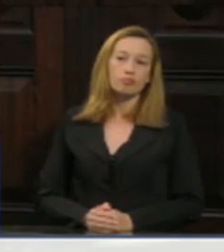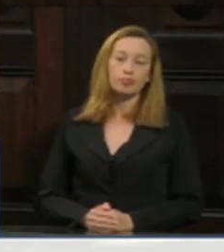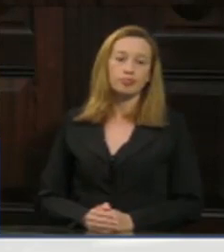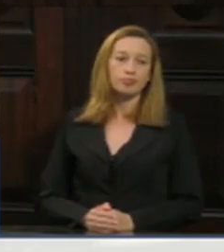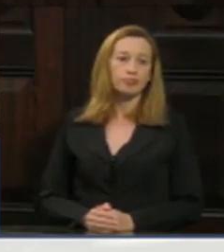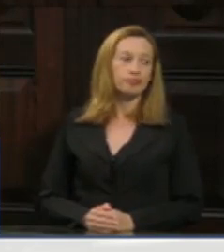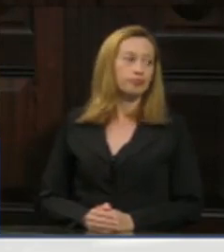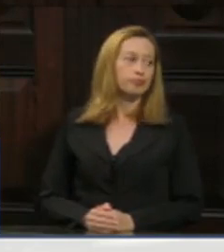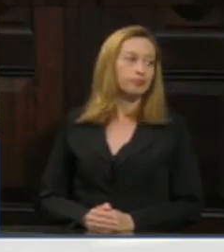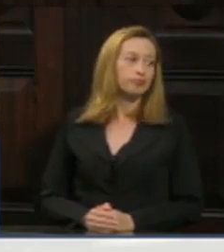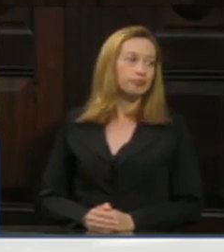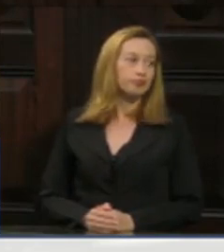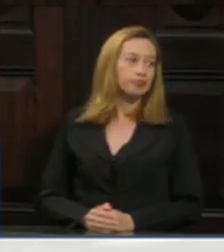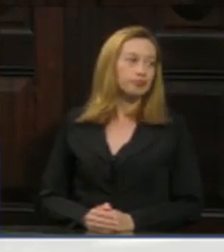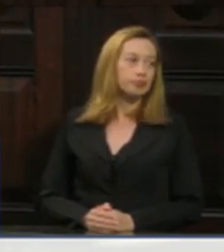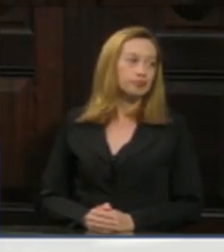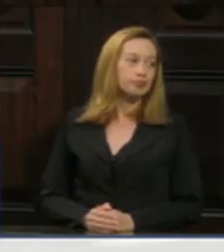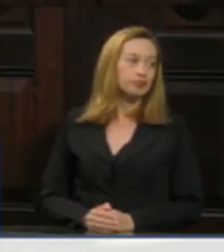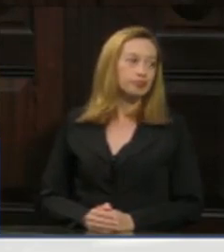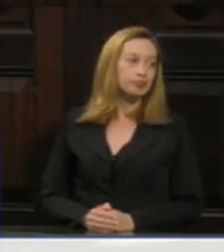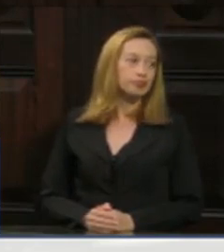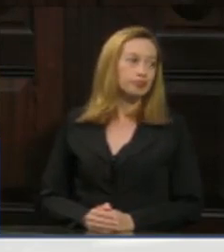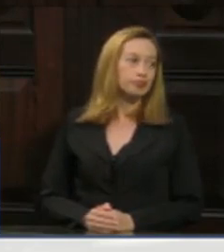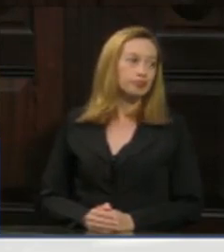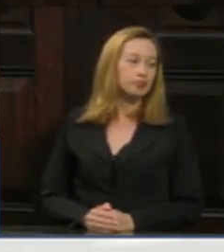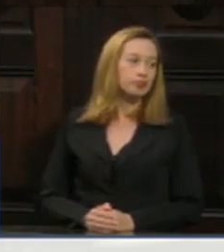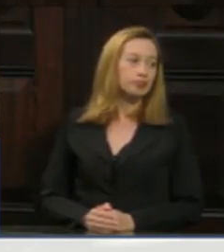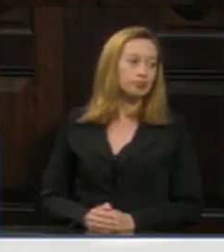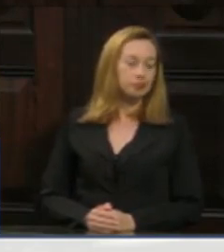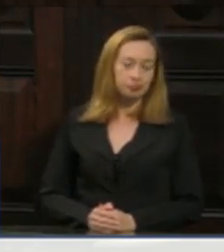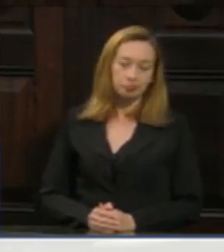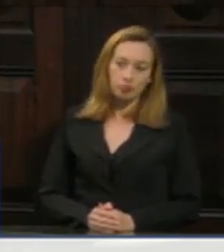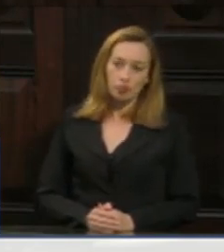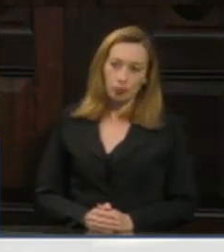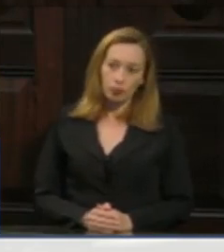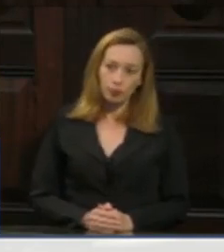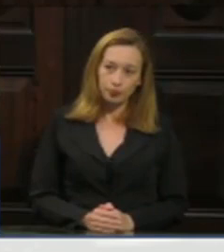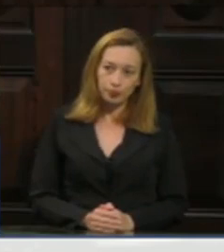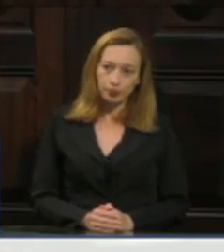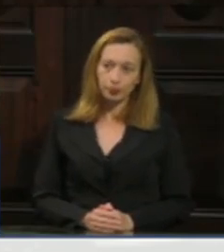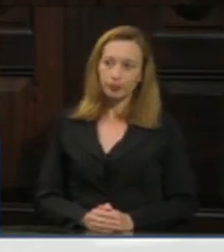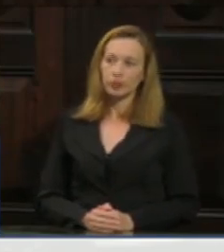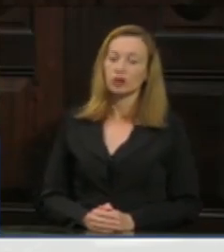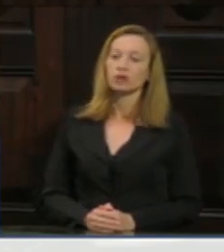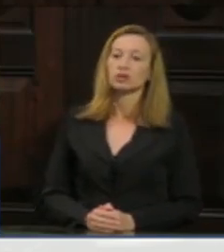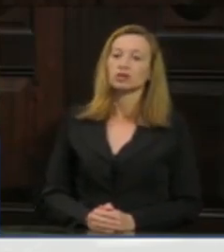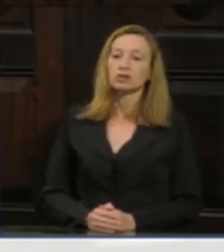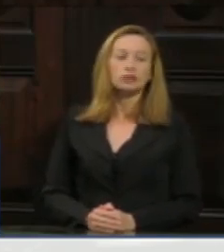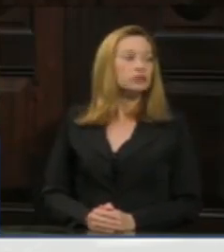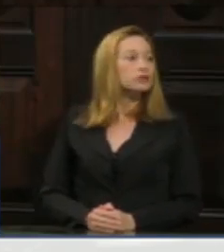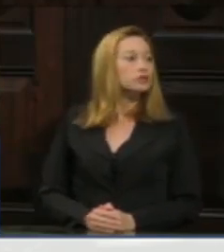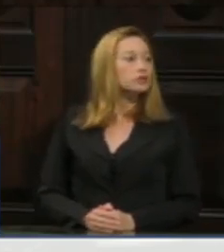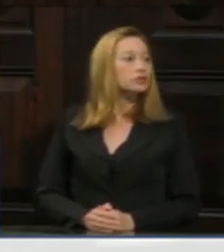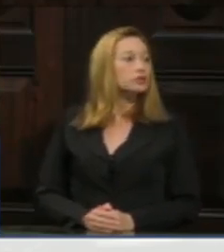que a vida nacional, e aqui no nosso Estado, vive